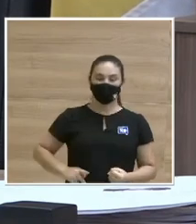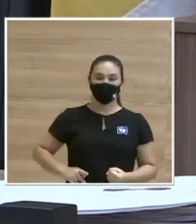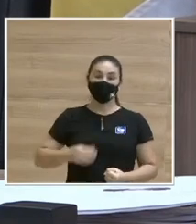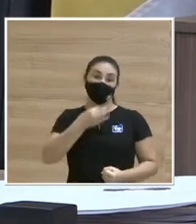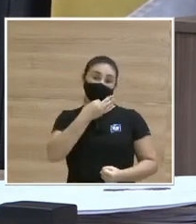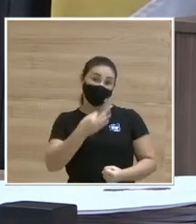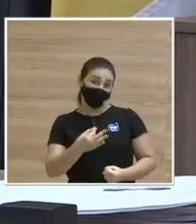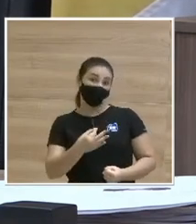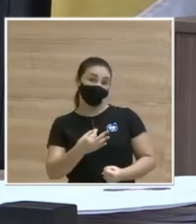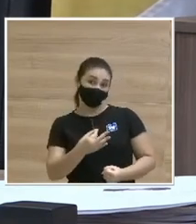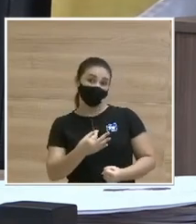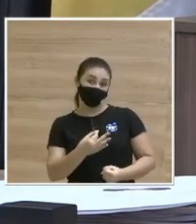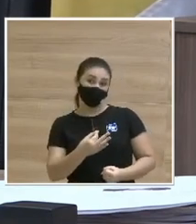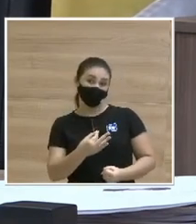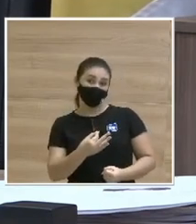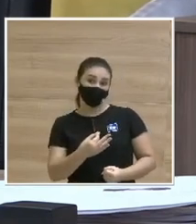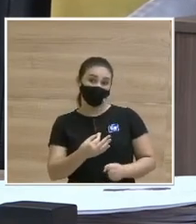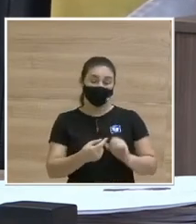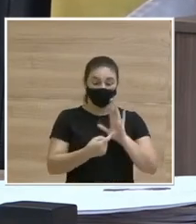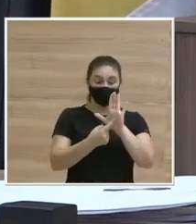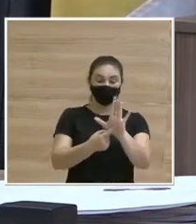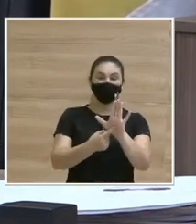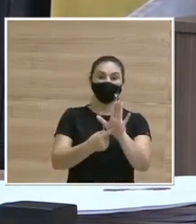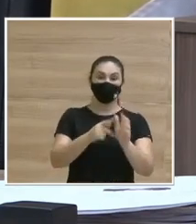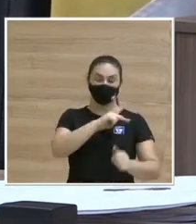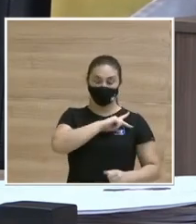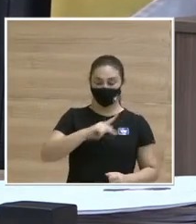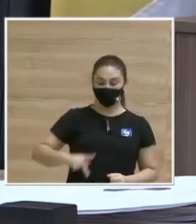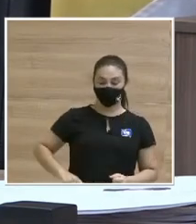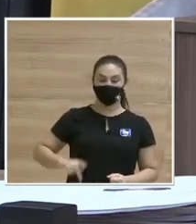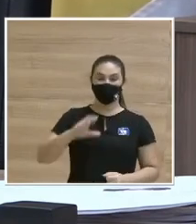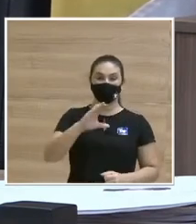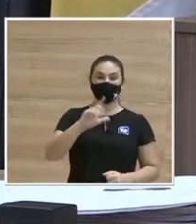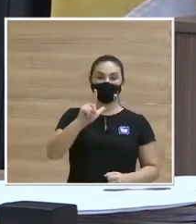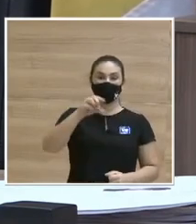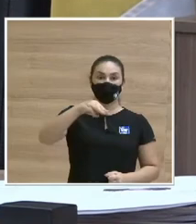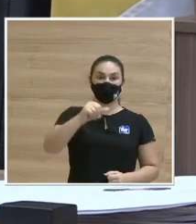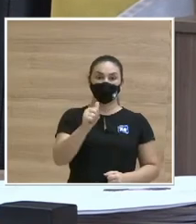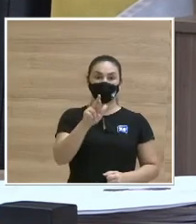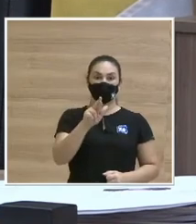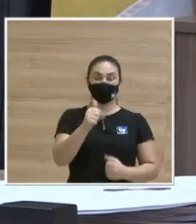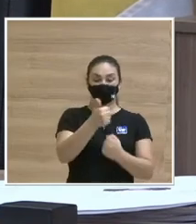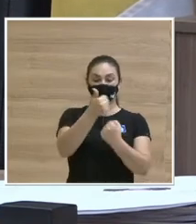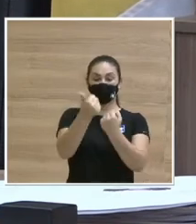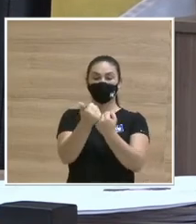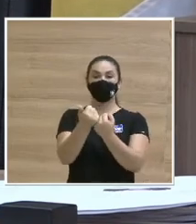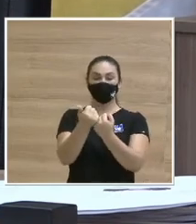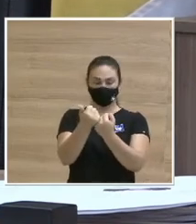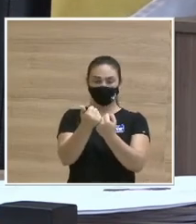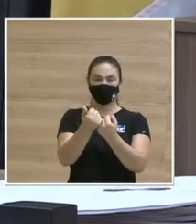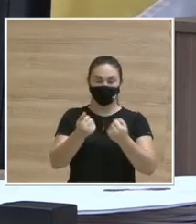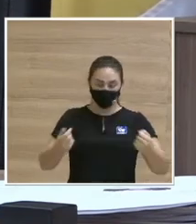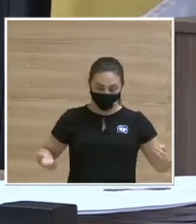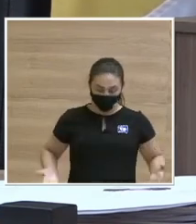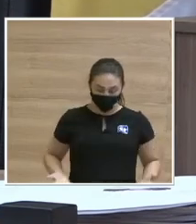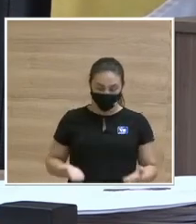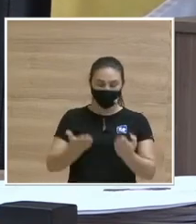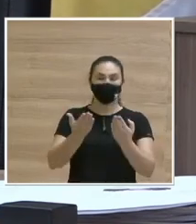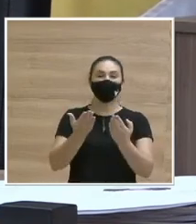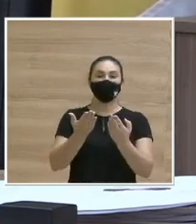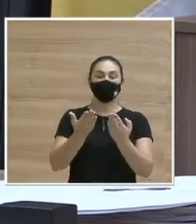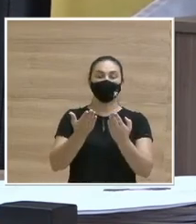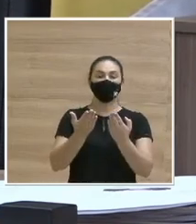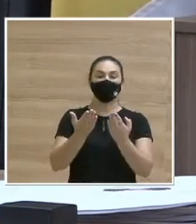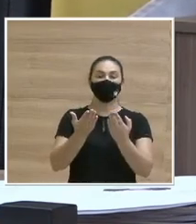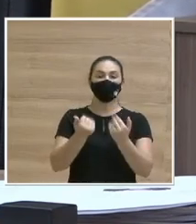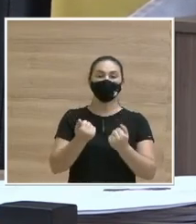e este explicou que Pato Branco ainda não estava afiliado. Mesmo assim, a Assembleia aprovou o seu nome para vice-presidente.